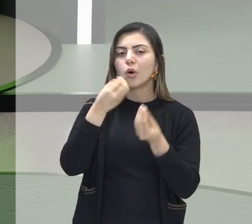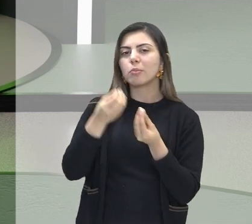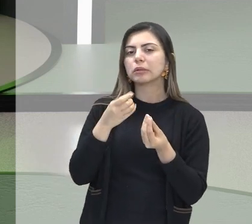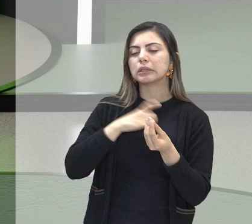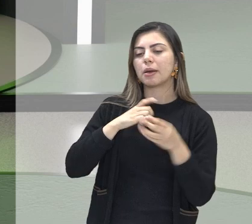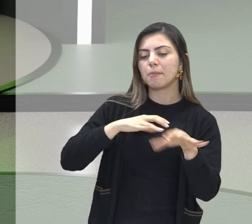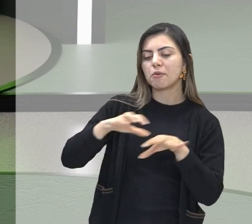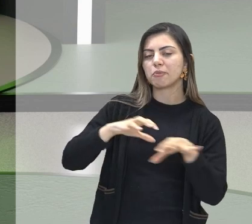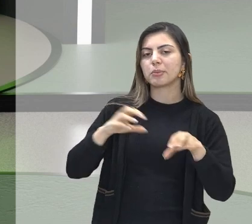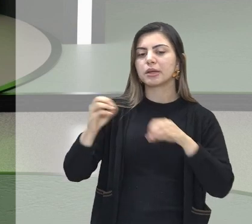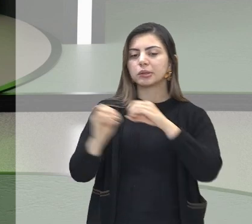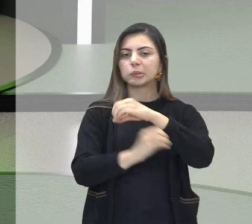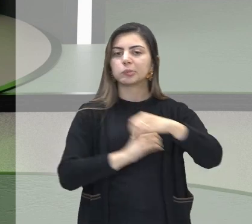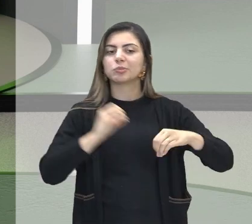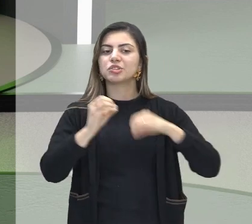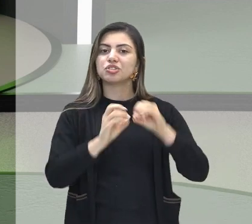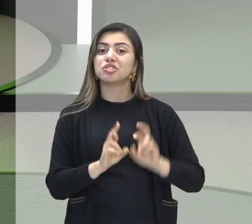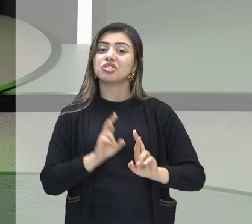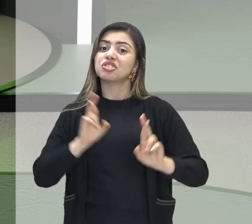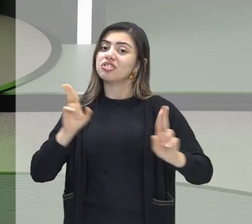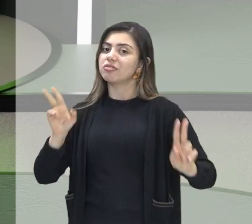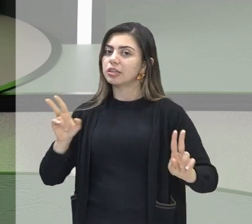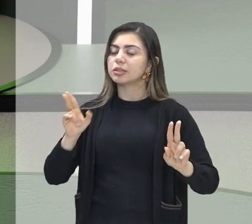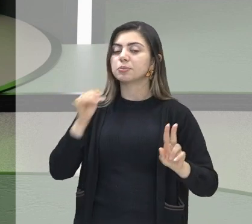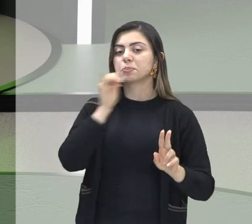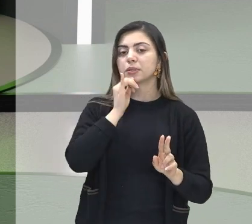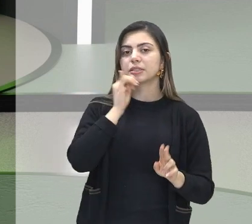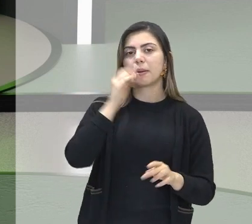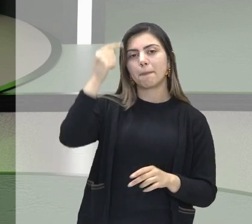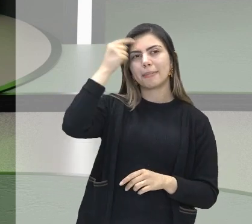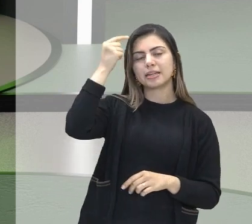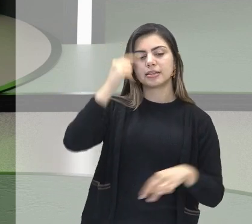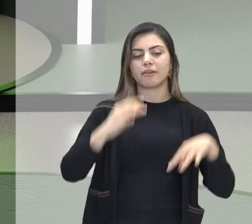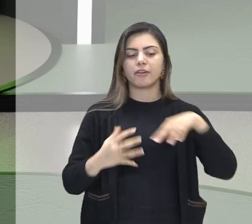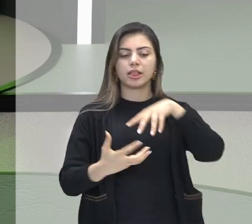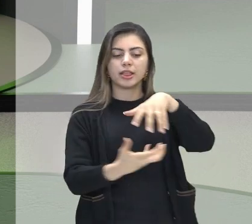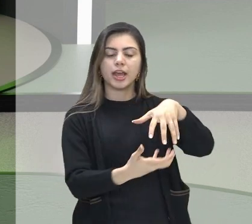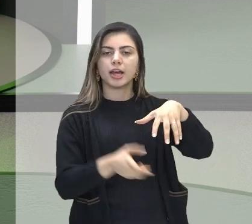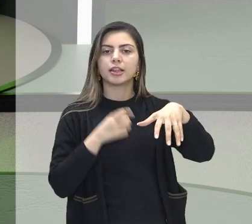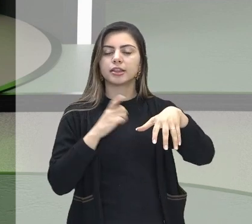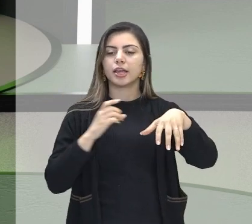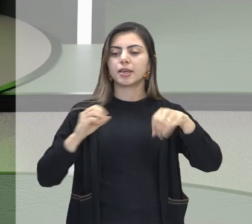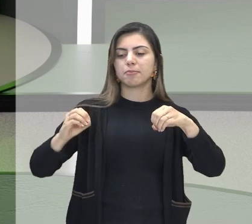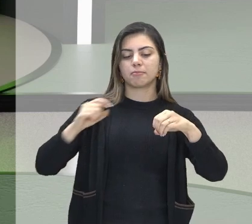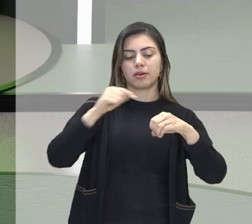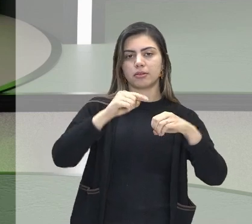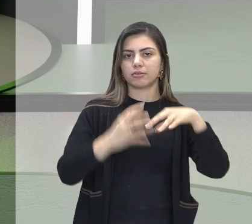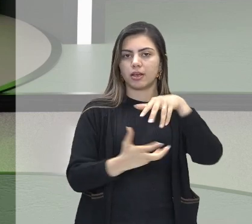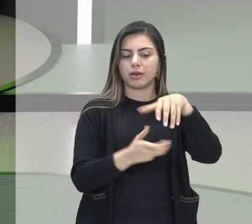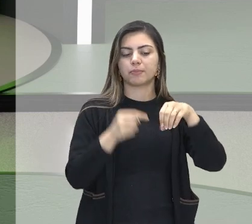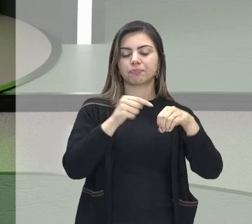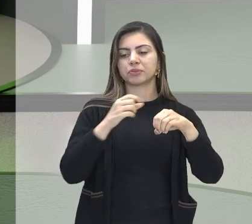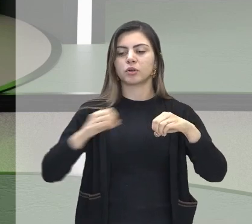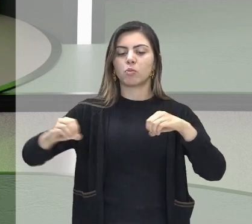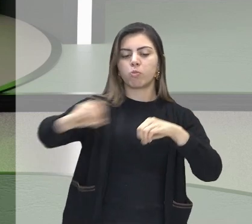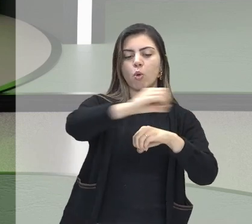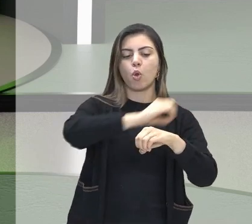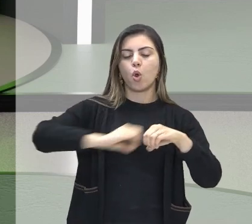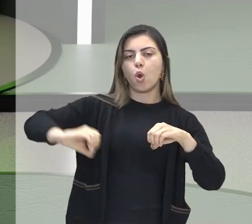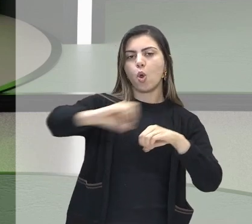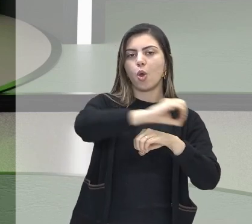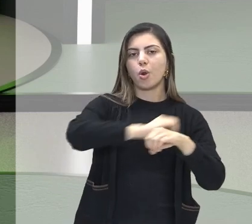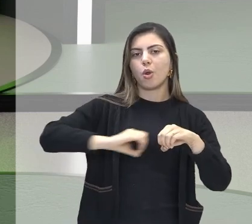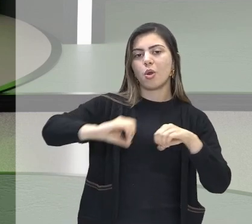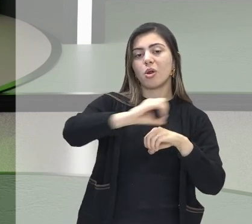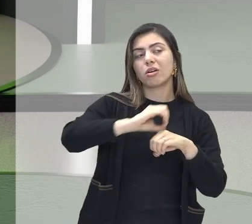diferente. Achava-se, por exemplo, que a Terra era o centro do universo. E aí a esse sistema, que perdurou durante